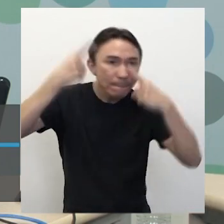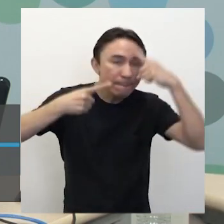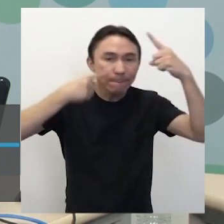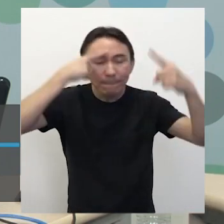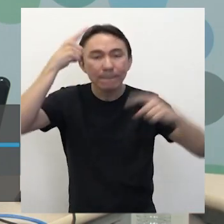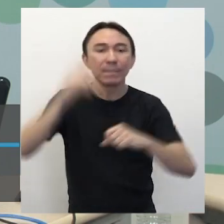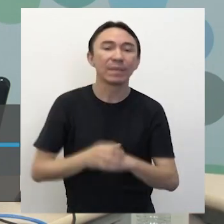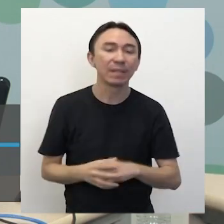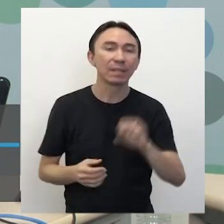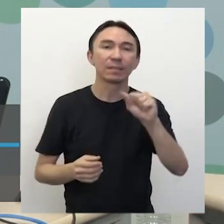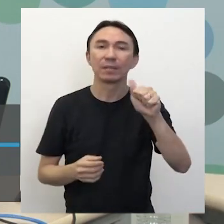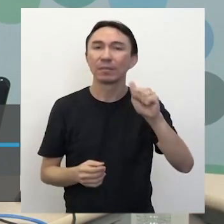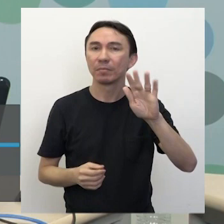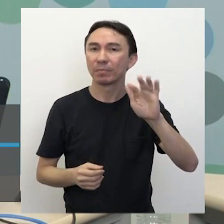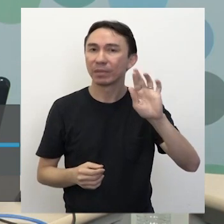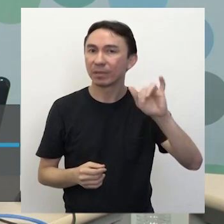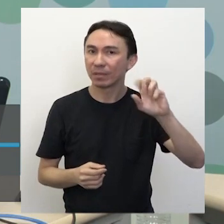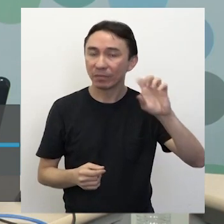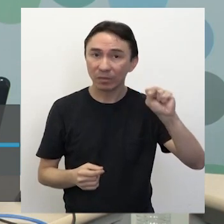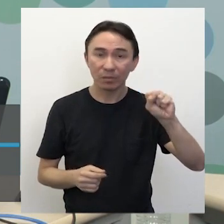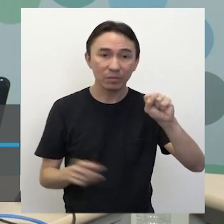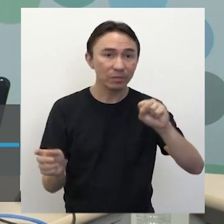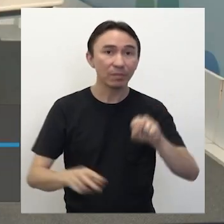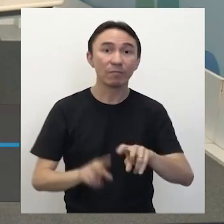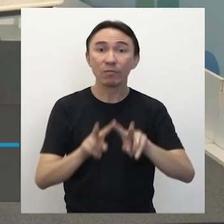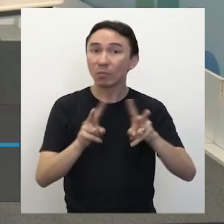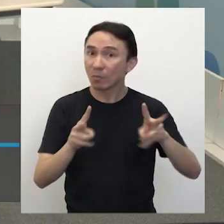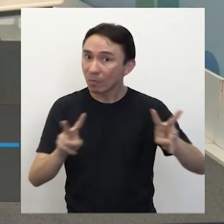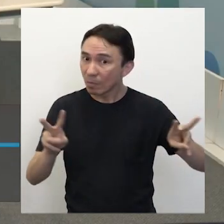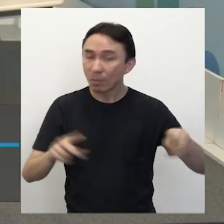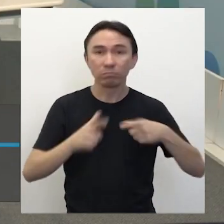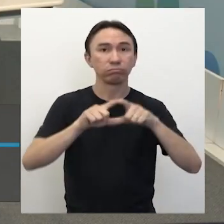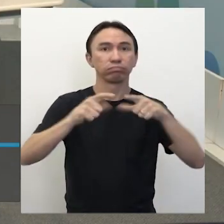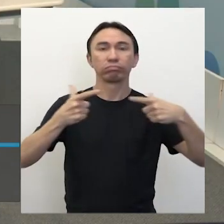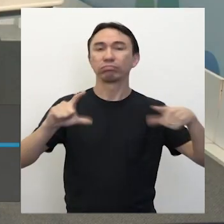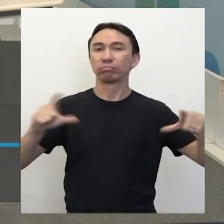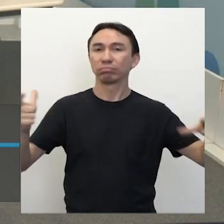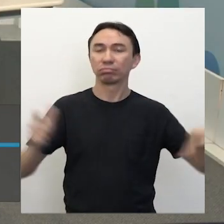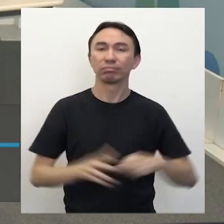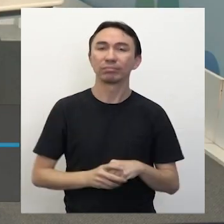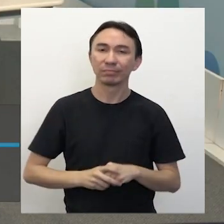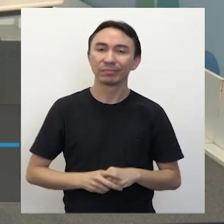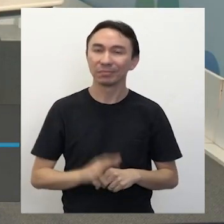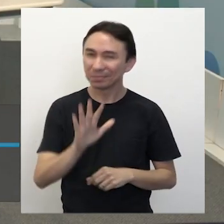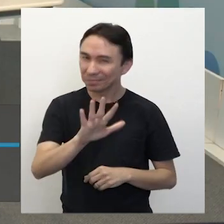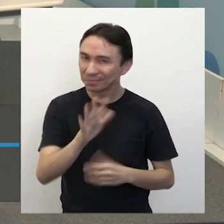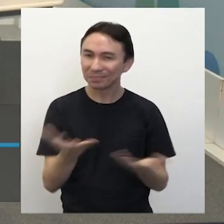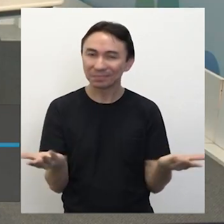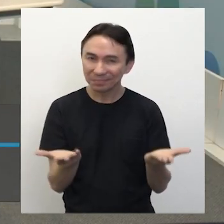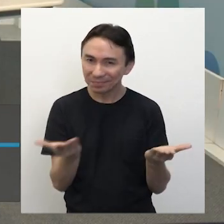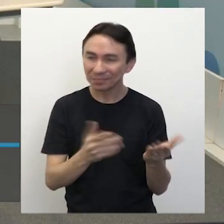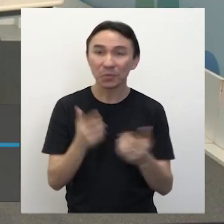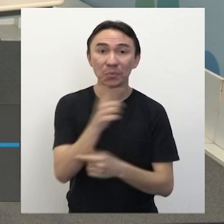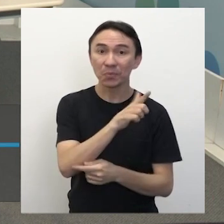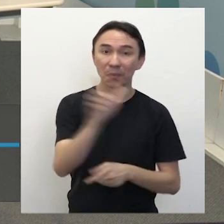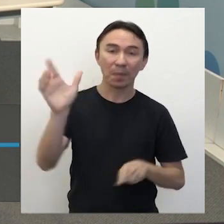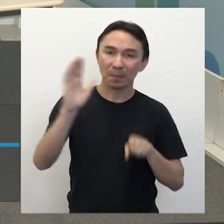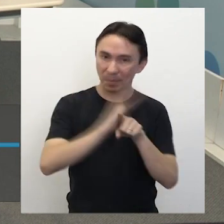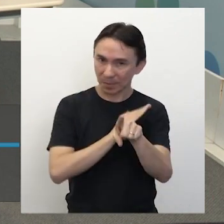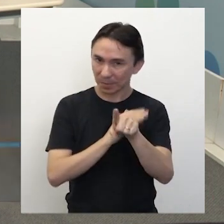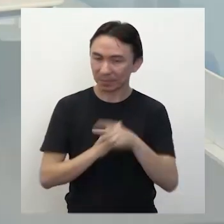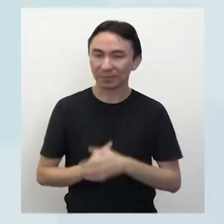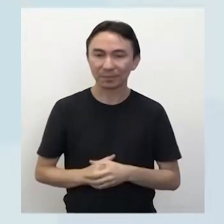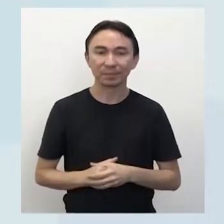vocabulário bem amplo. Acho que esses dois alunos resumiram bem. Resumiram bem. Ter, é né? isso aí. Agora vamos para a próxima pergunta. O que